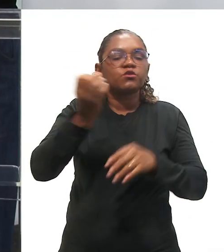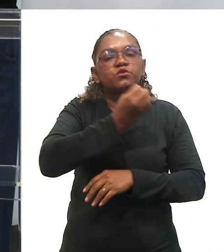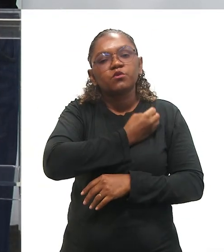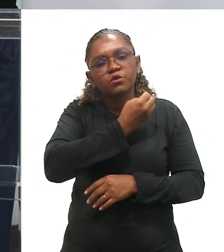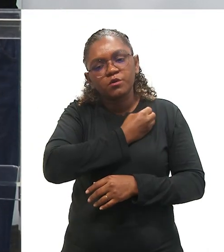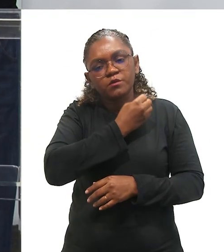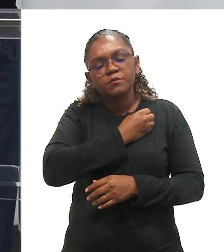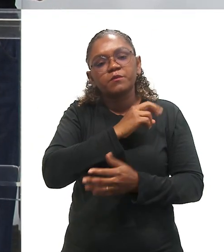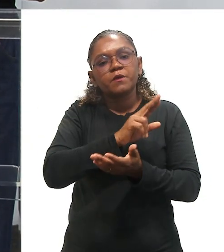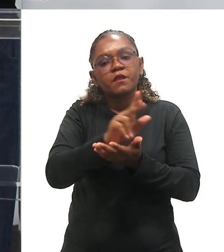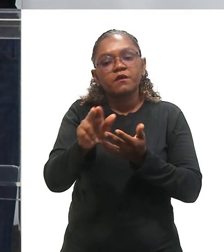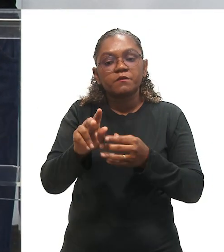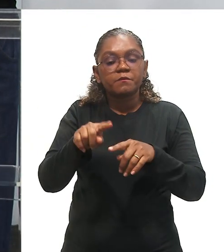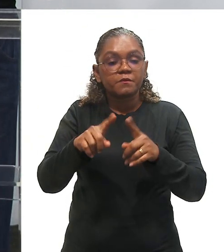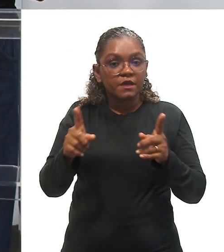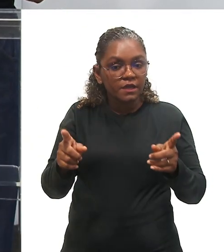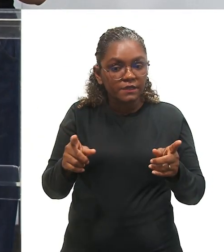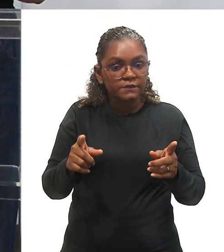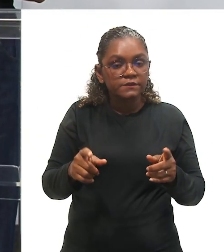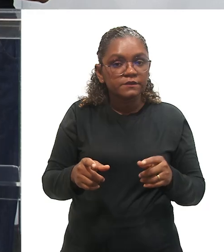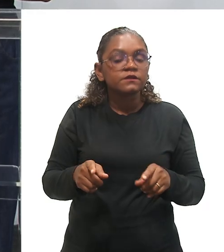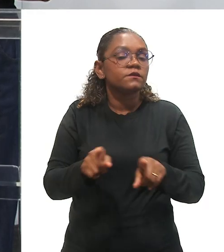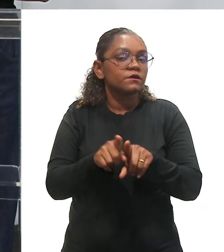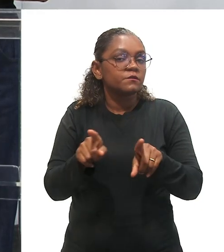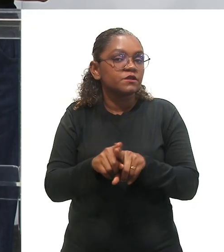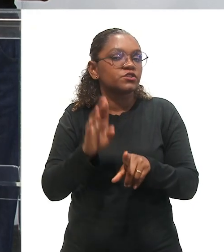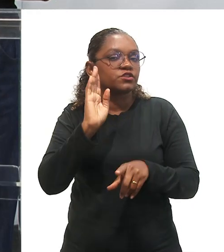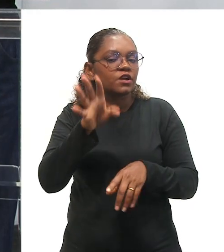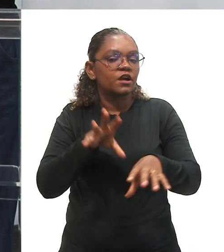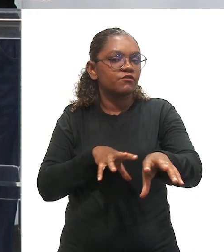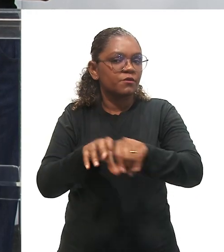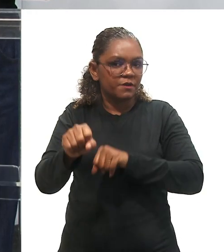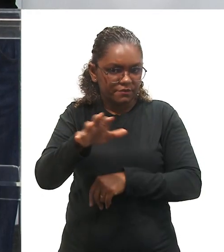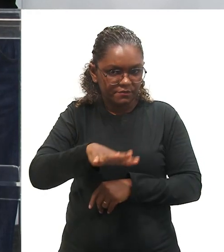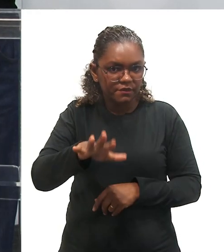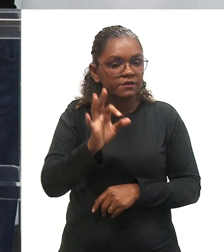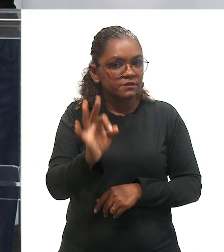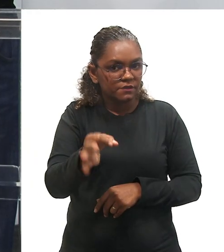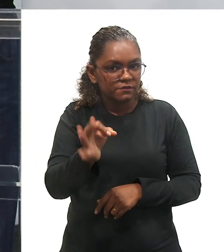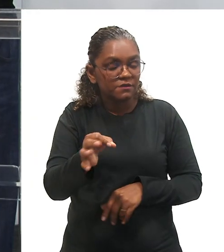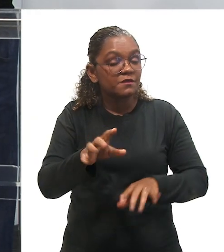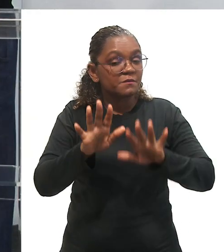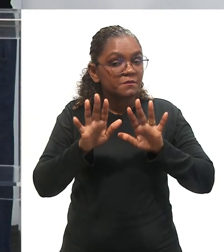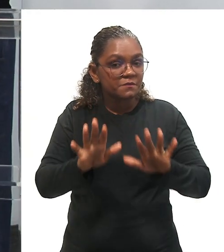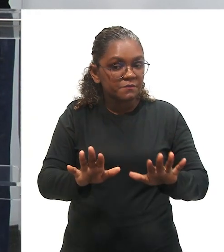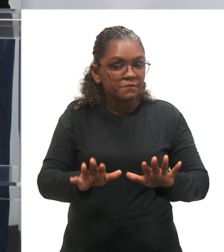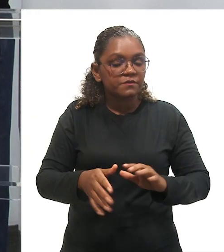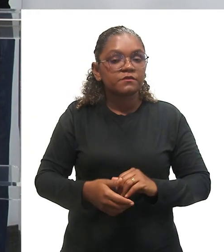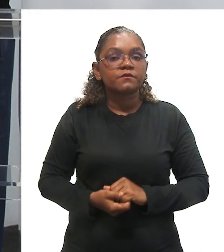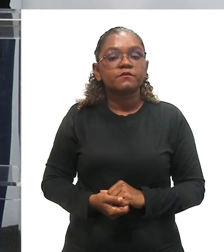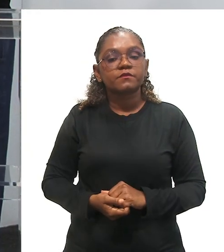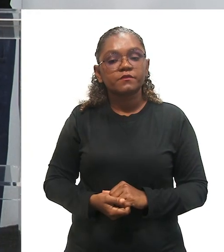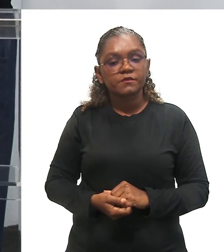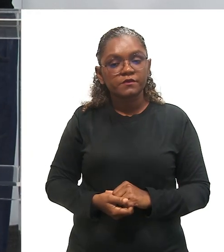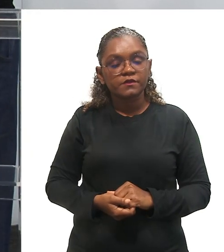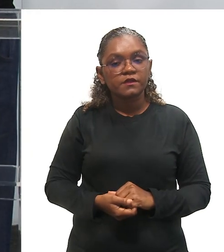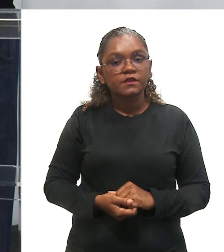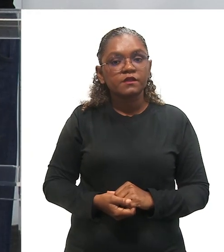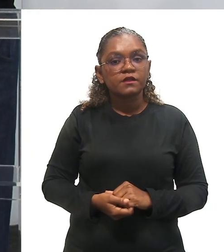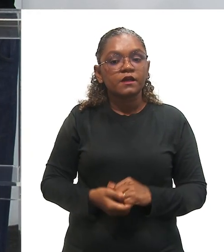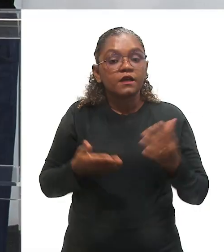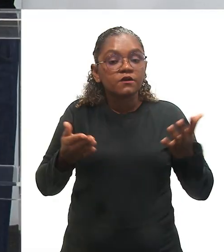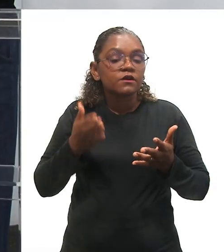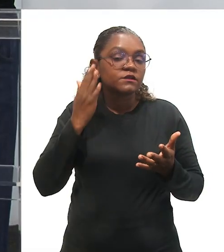numeração. Alguns acadêmicos podem até ser formados já nessa área, mas vamos trabalhar